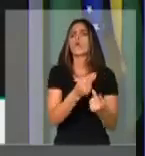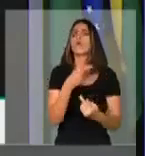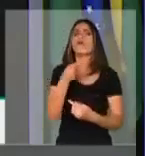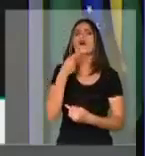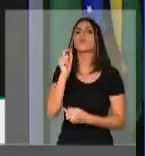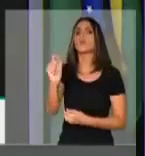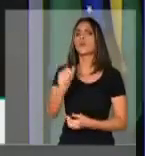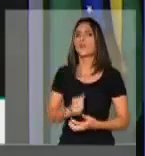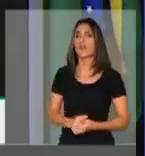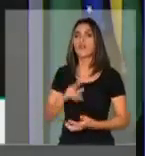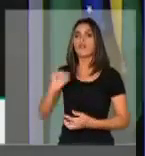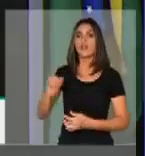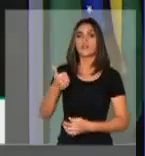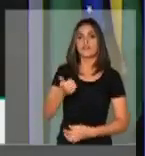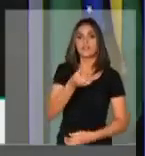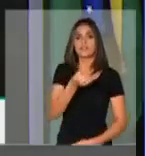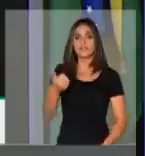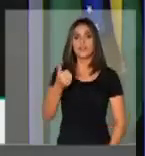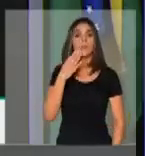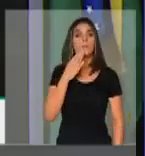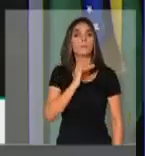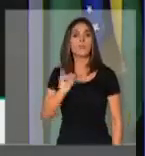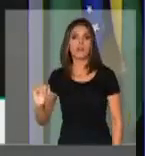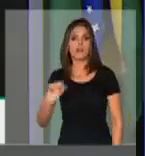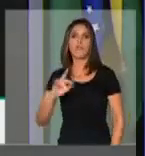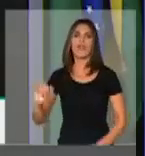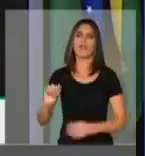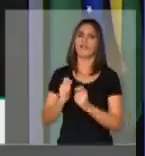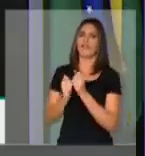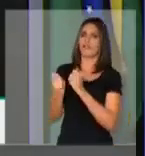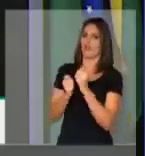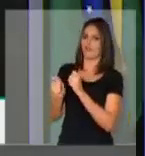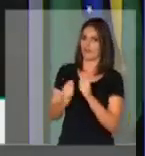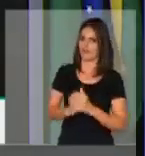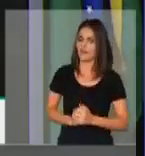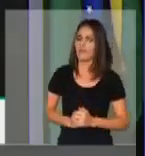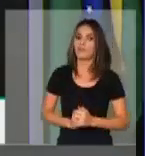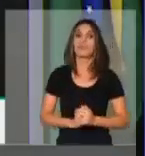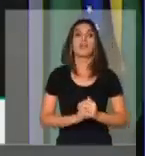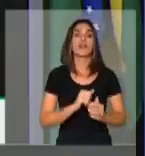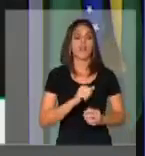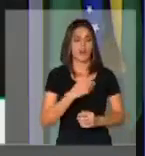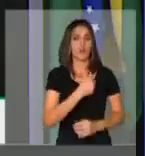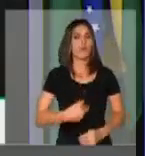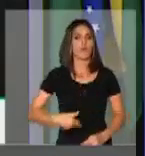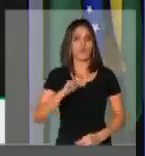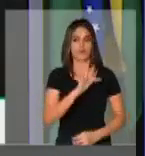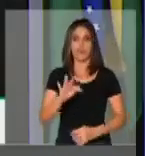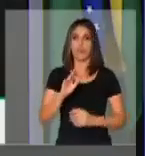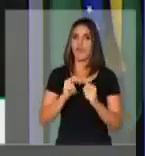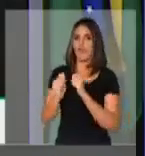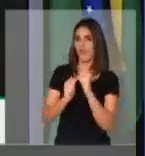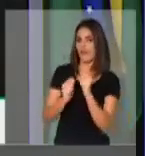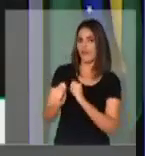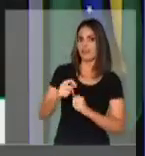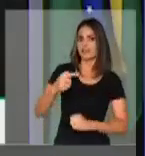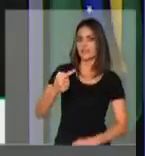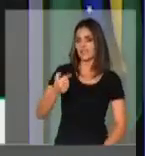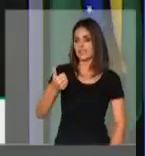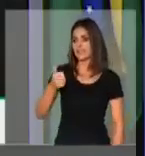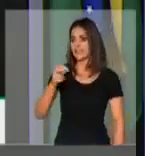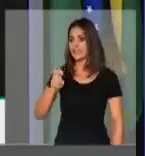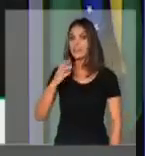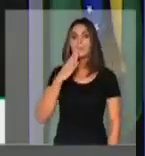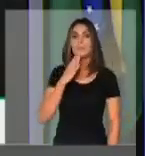primeiros 4 anos será de R$161 bilhões. A União economizaria 715 bilhões nos próximos